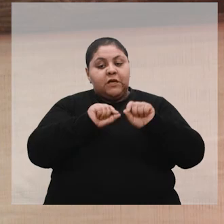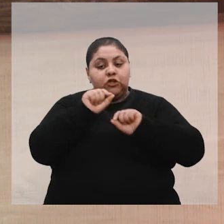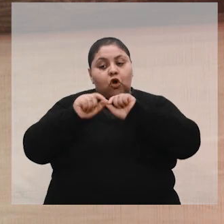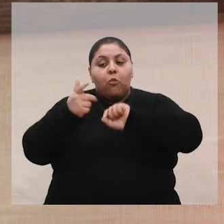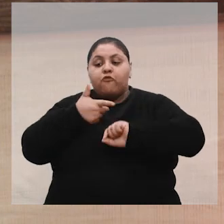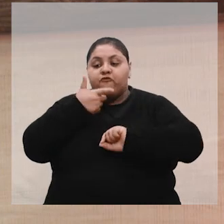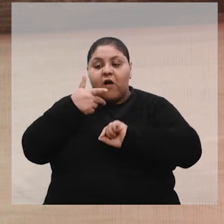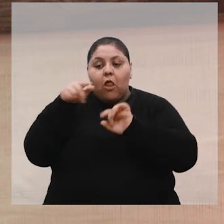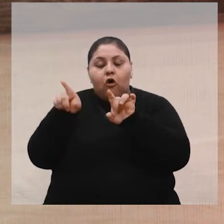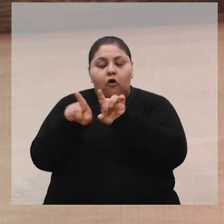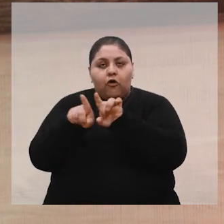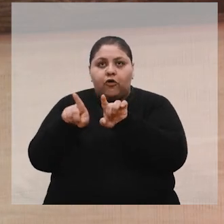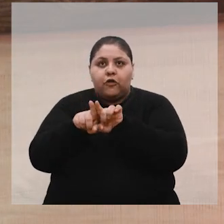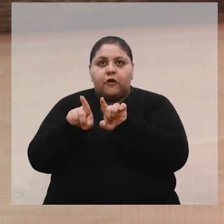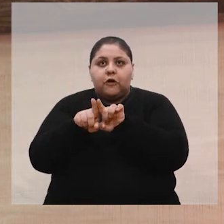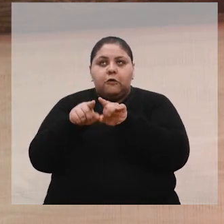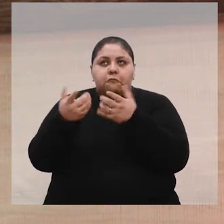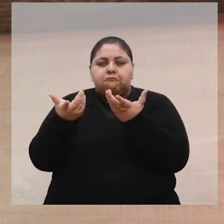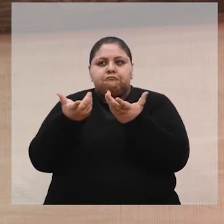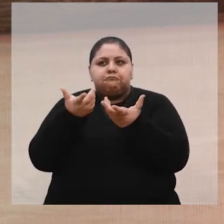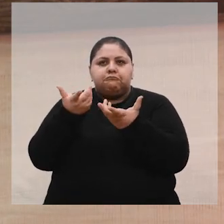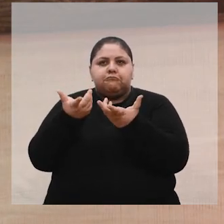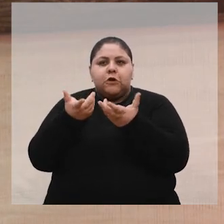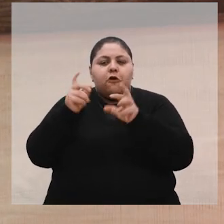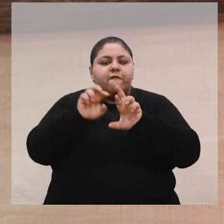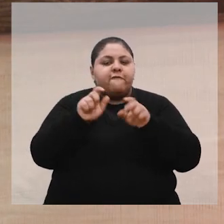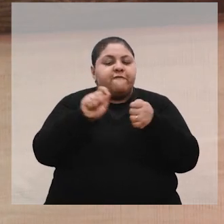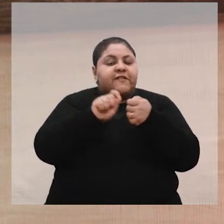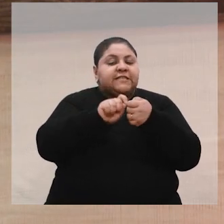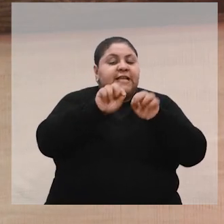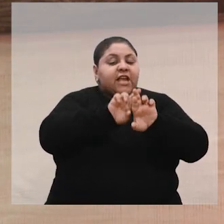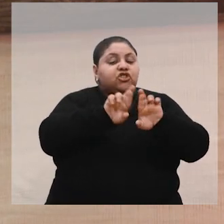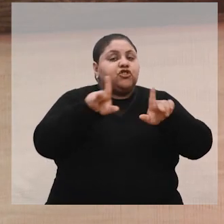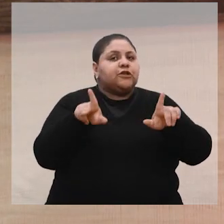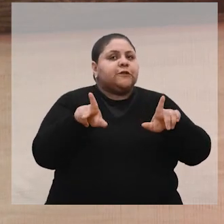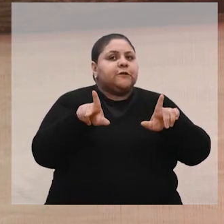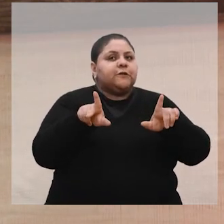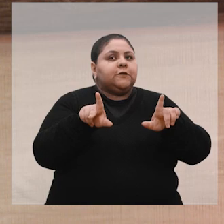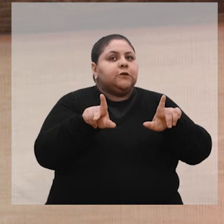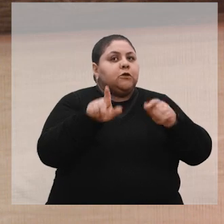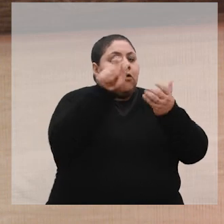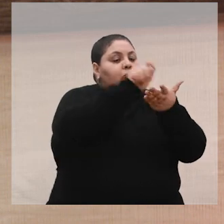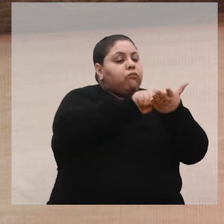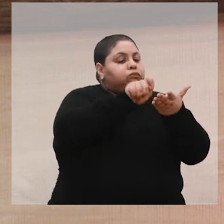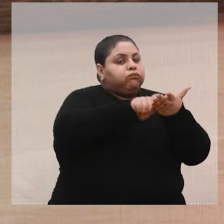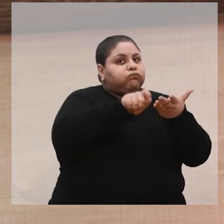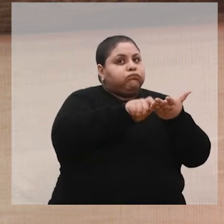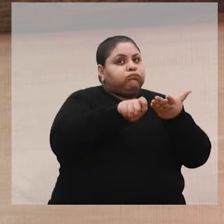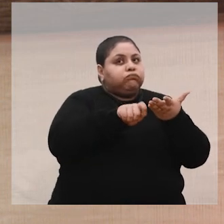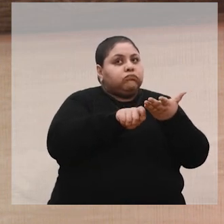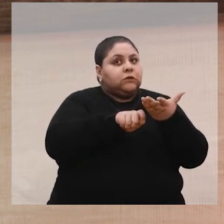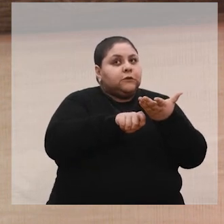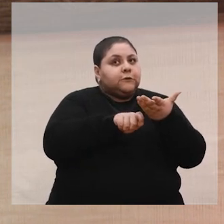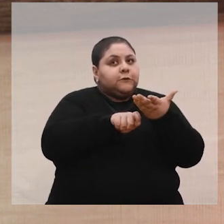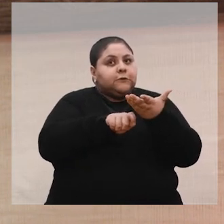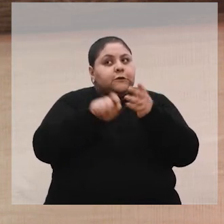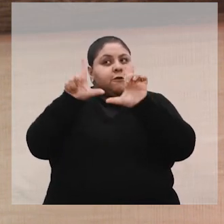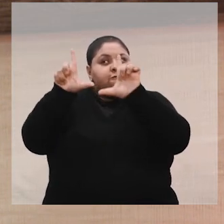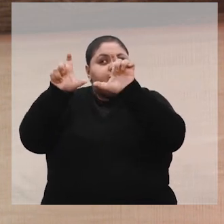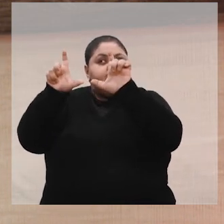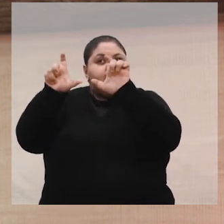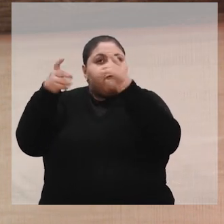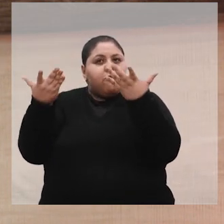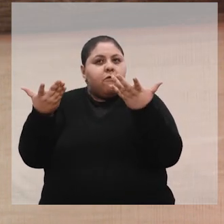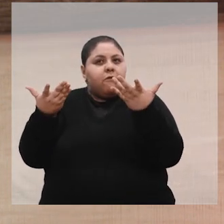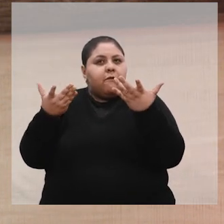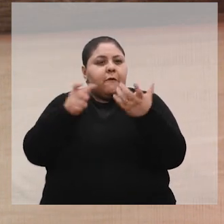mesmo adiantavas, uma tentativa de um diferencial tanto descritivo quanto paisagístico, no